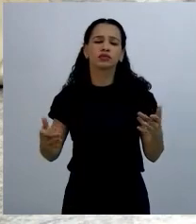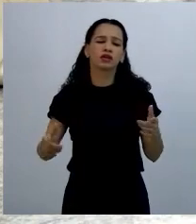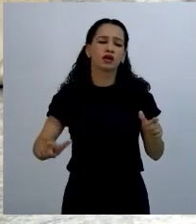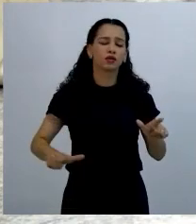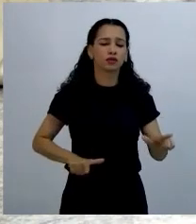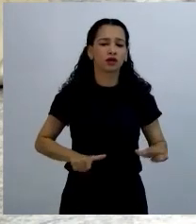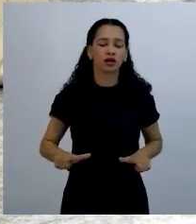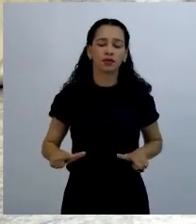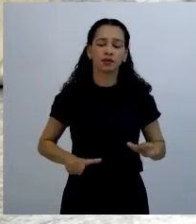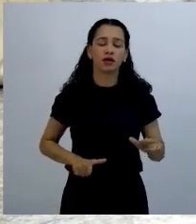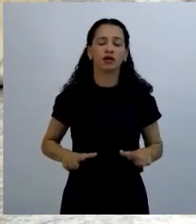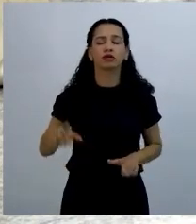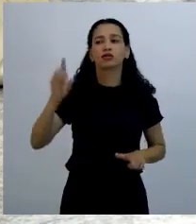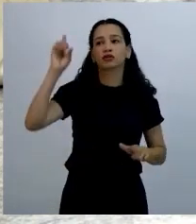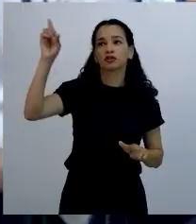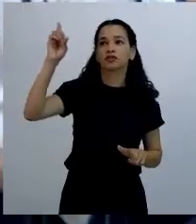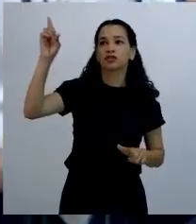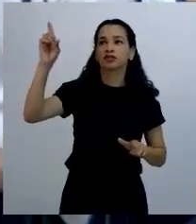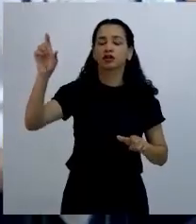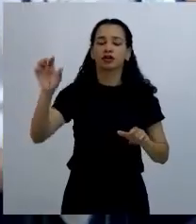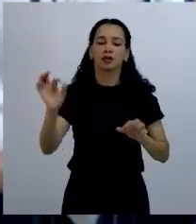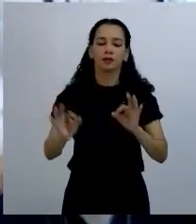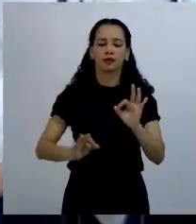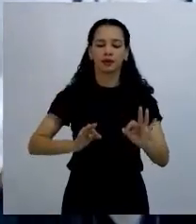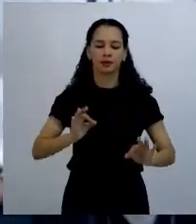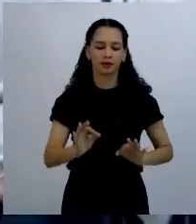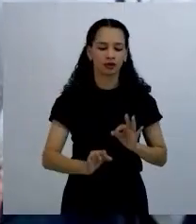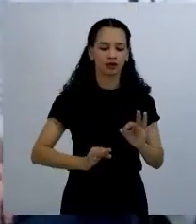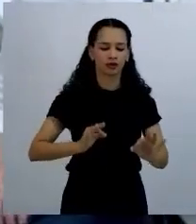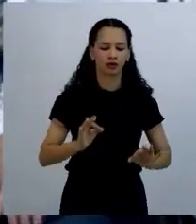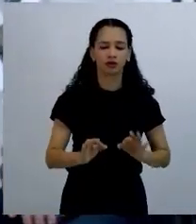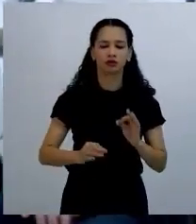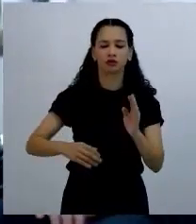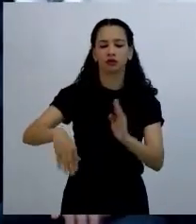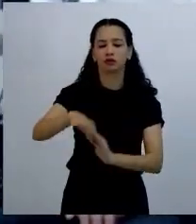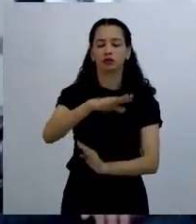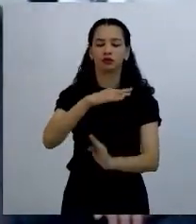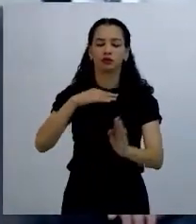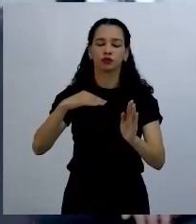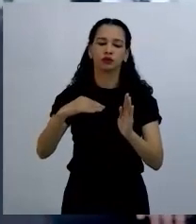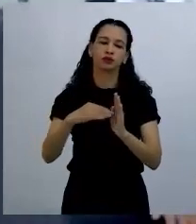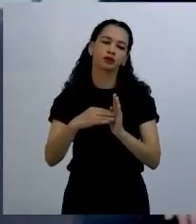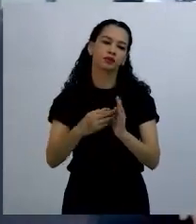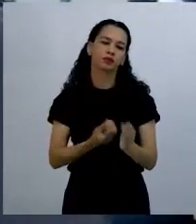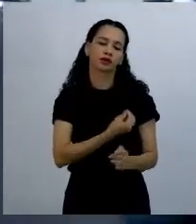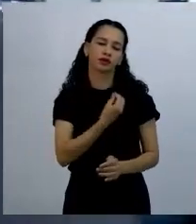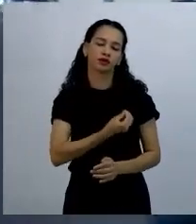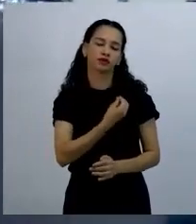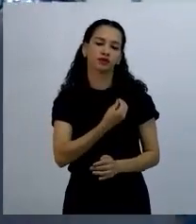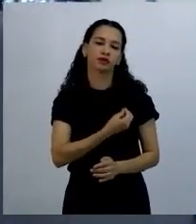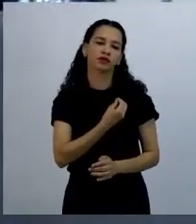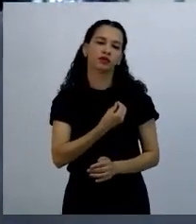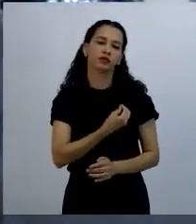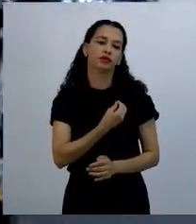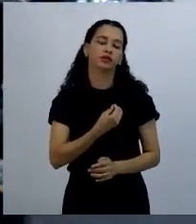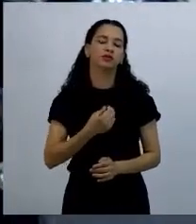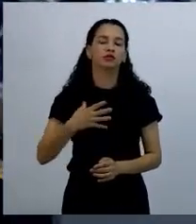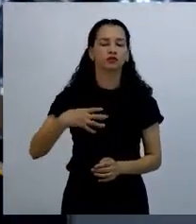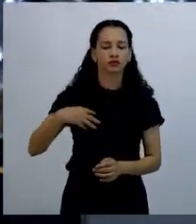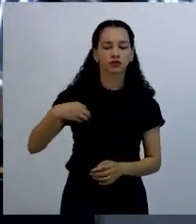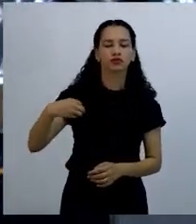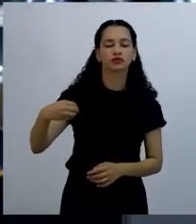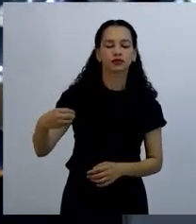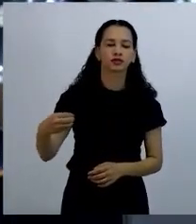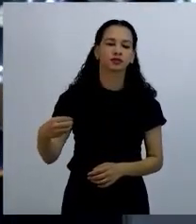e filhas é por isso que aquele medo desapareceu completamente mas eu continuei a ler o texto e sabem